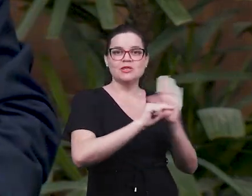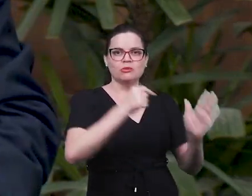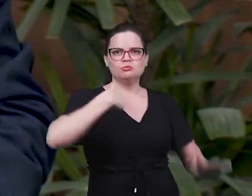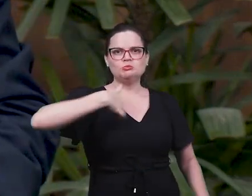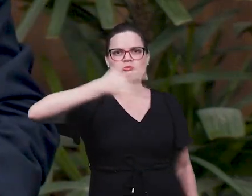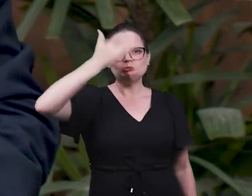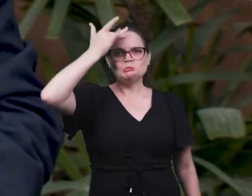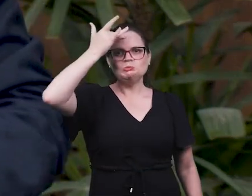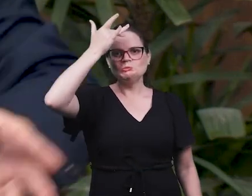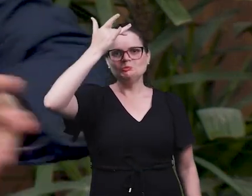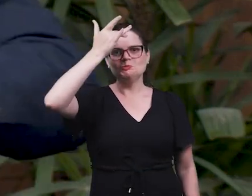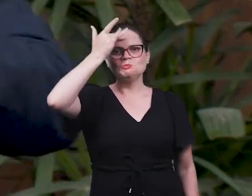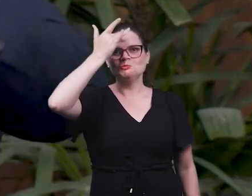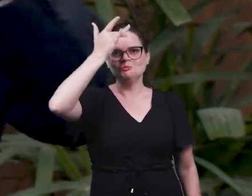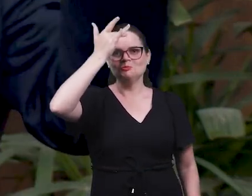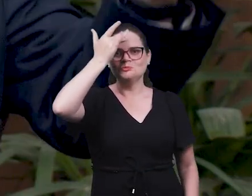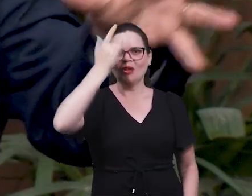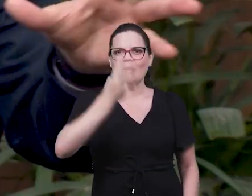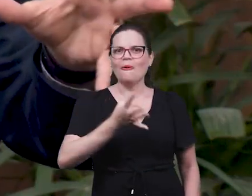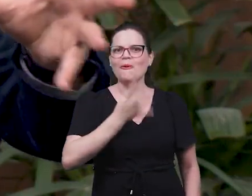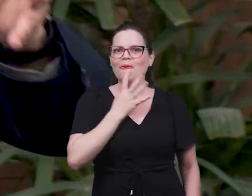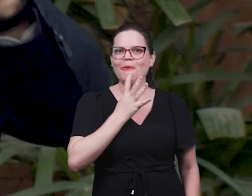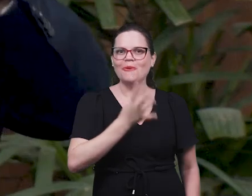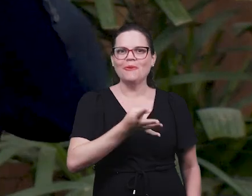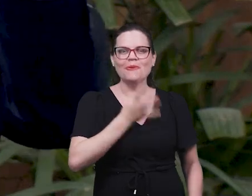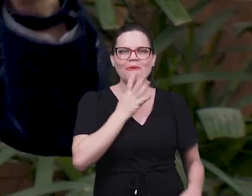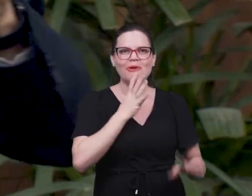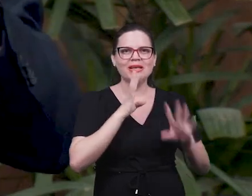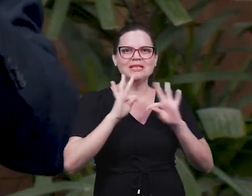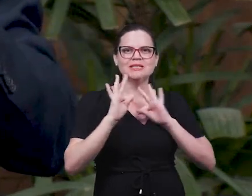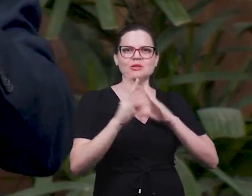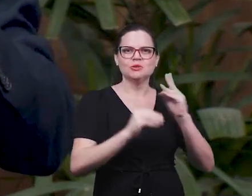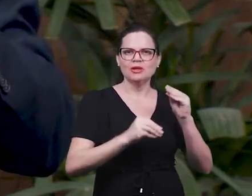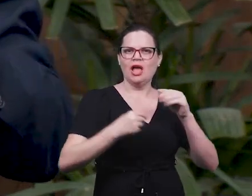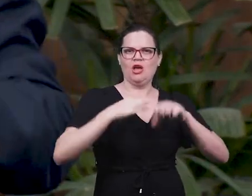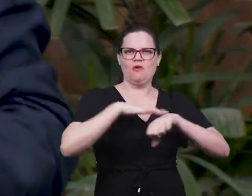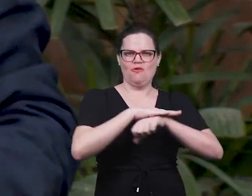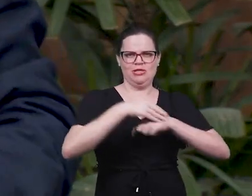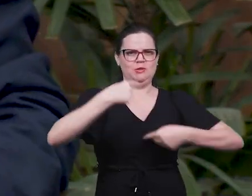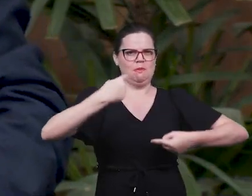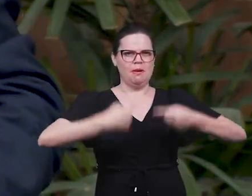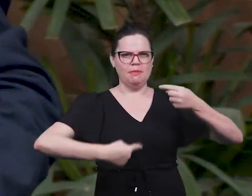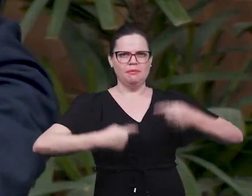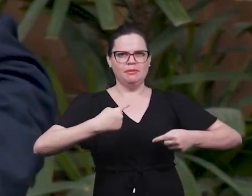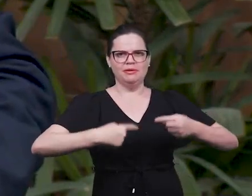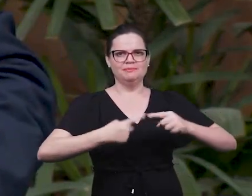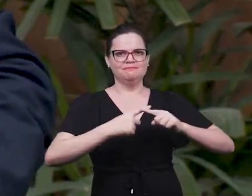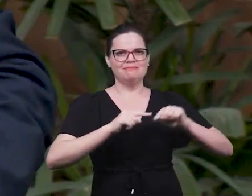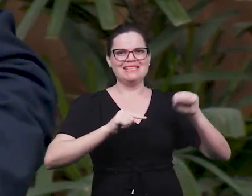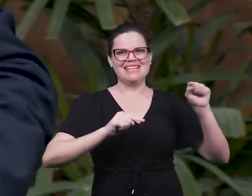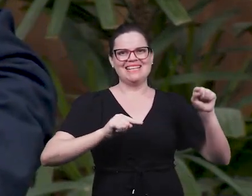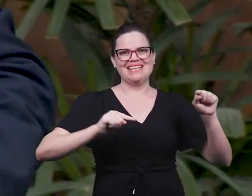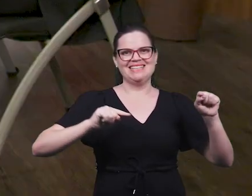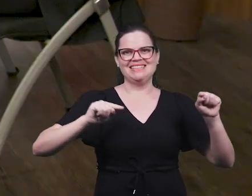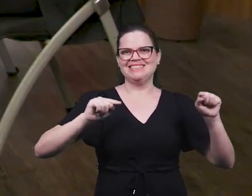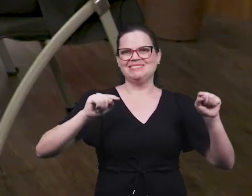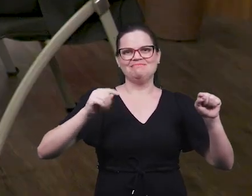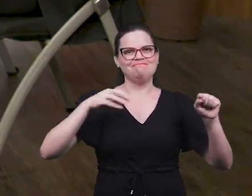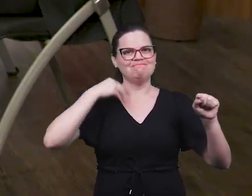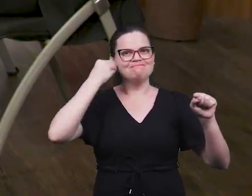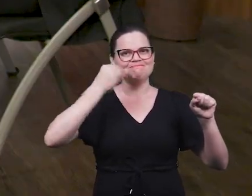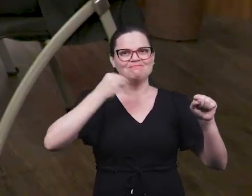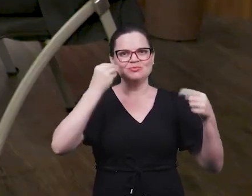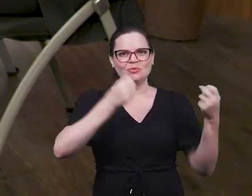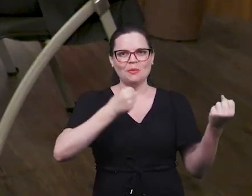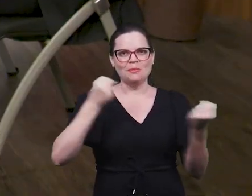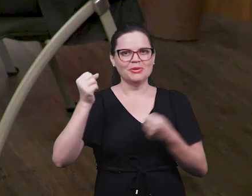cor, conhecia tudo da Bíblia, ia argumentando, mas faltava o poder de